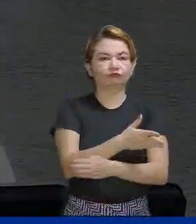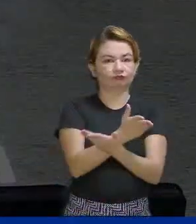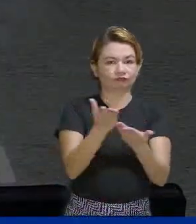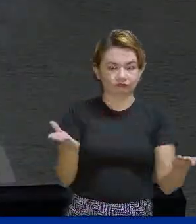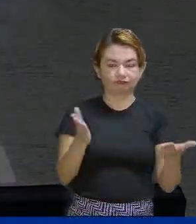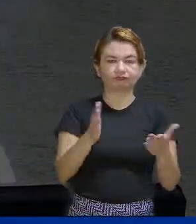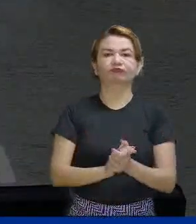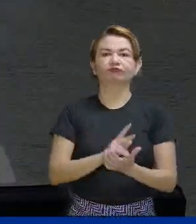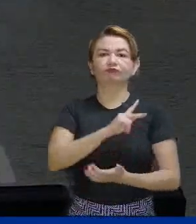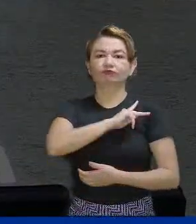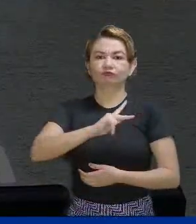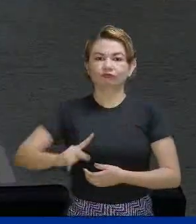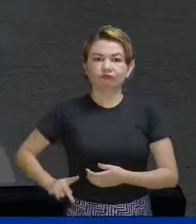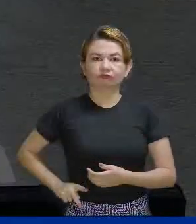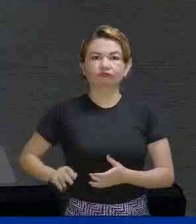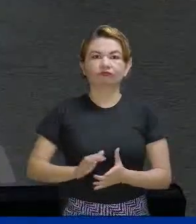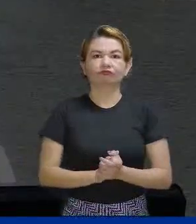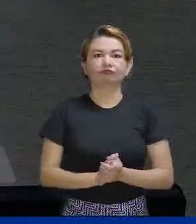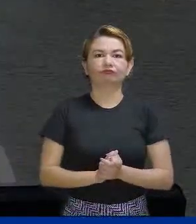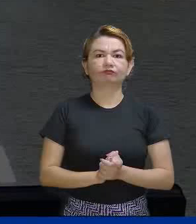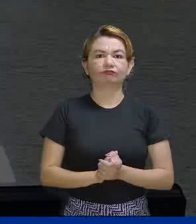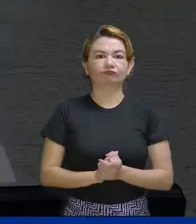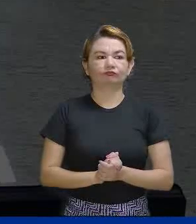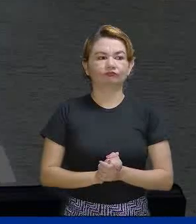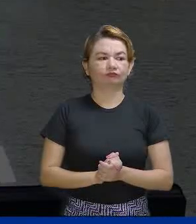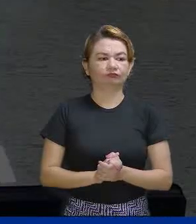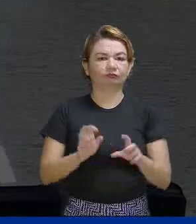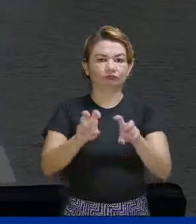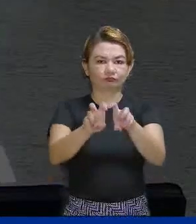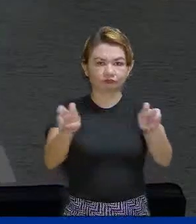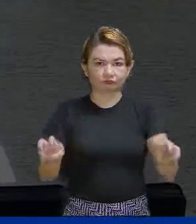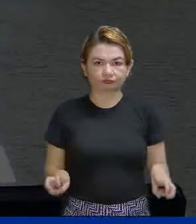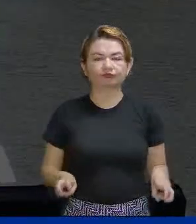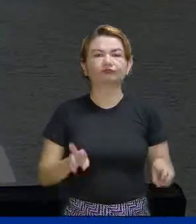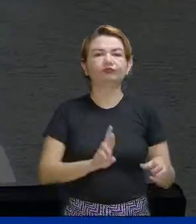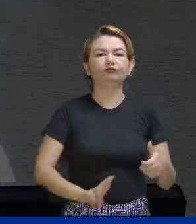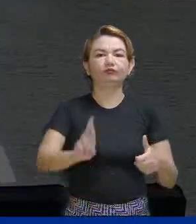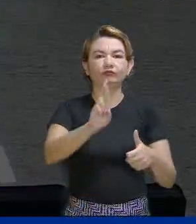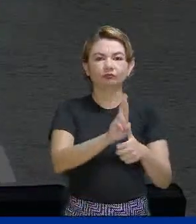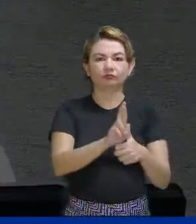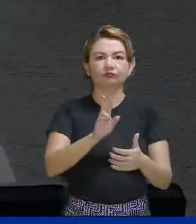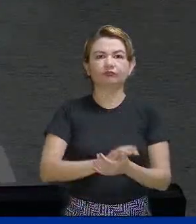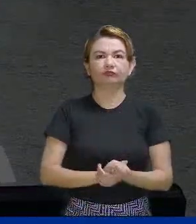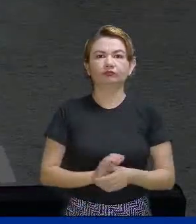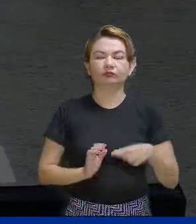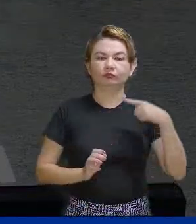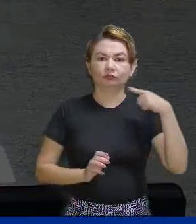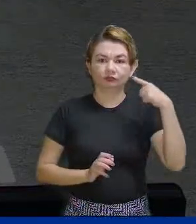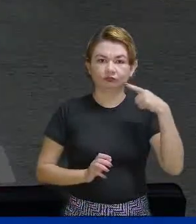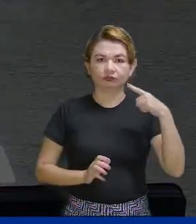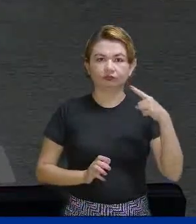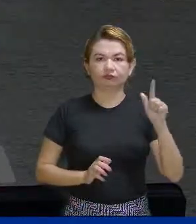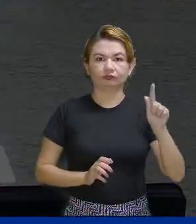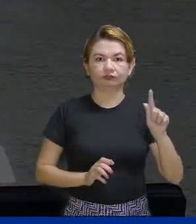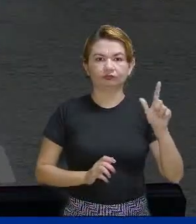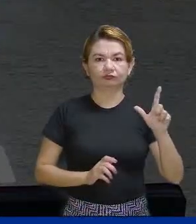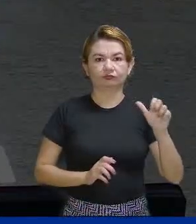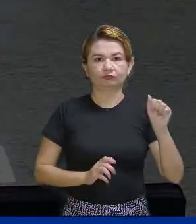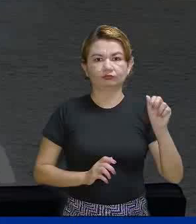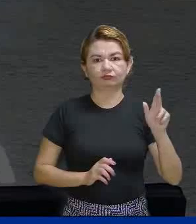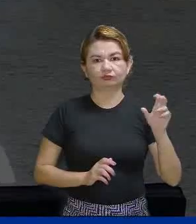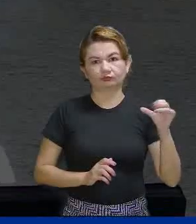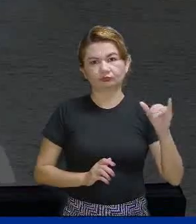senhor presidente, senhoras e senhores magistrados, senhora procuradora, doutora Gláucia.